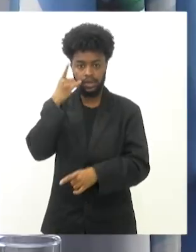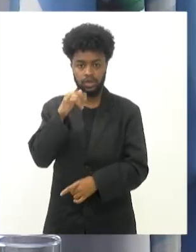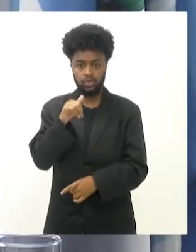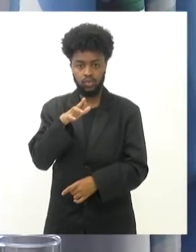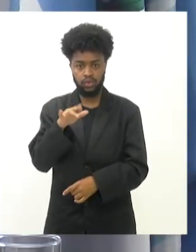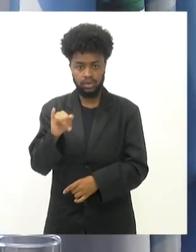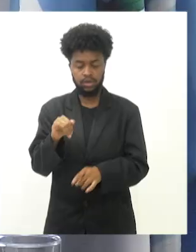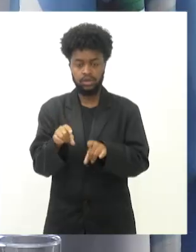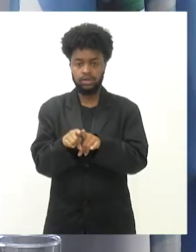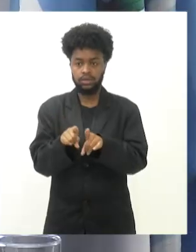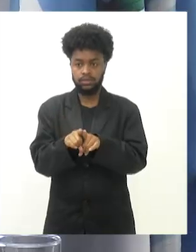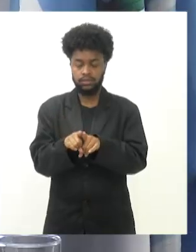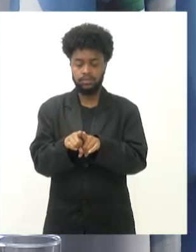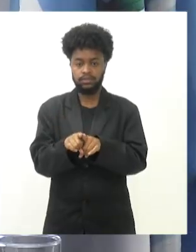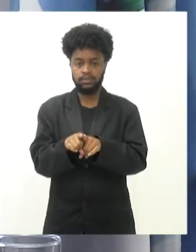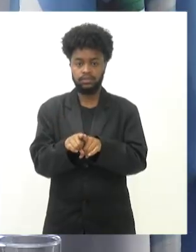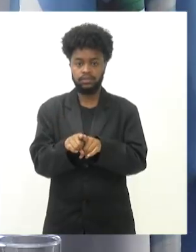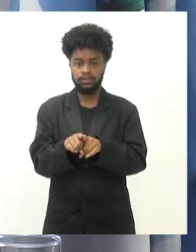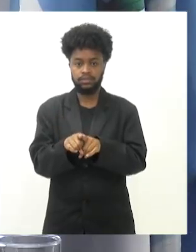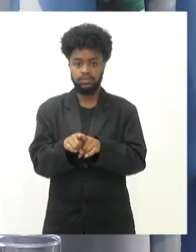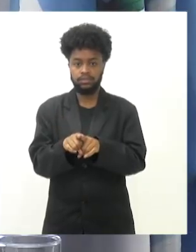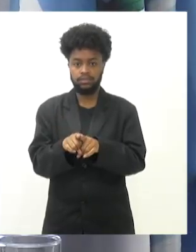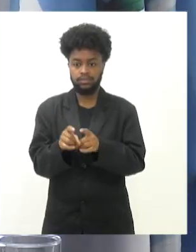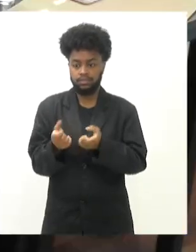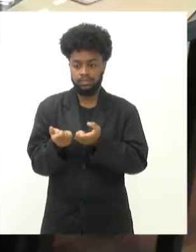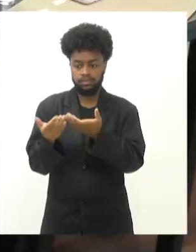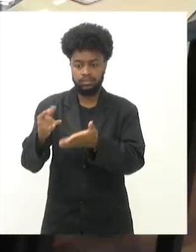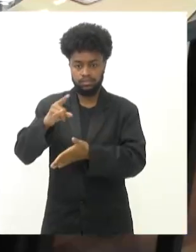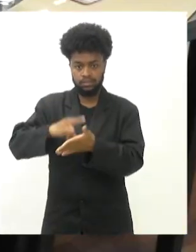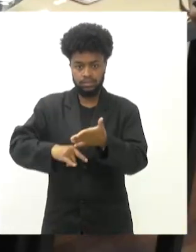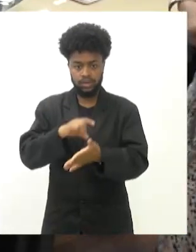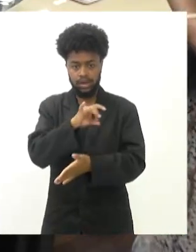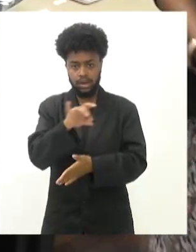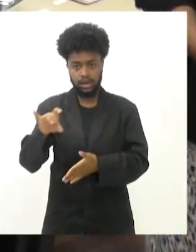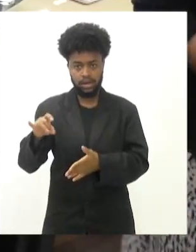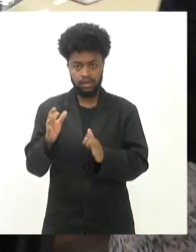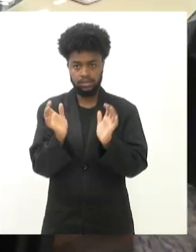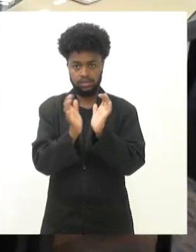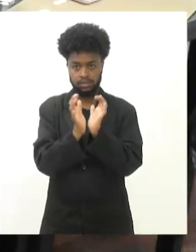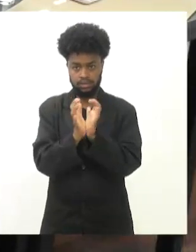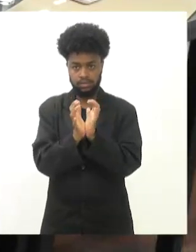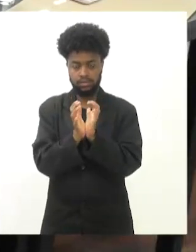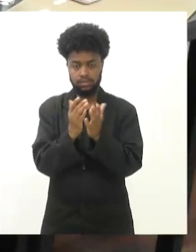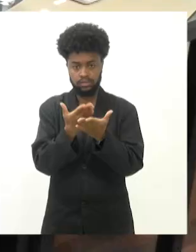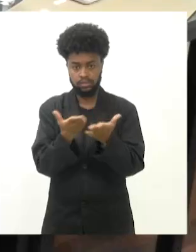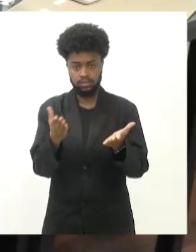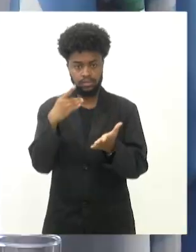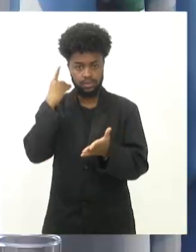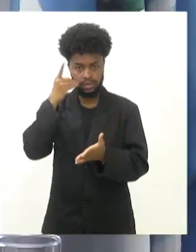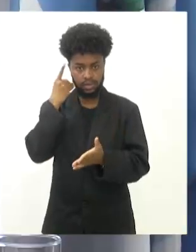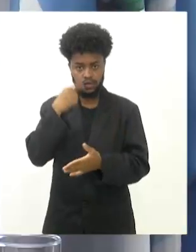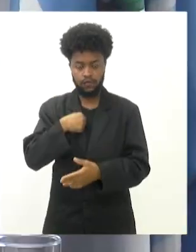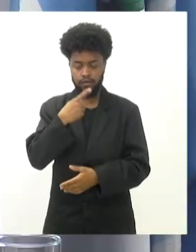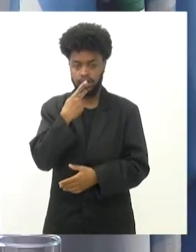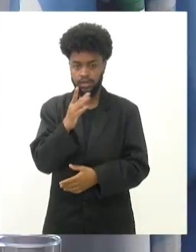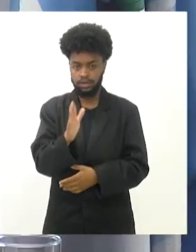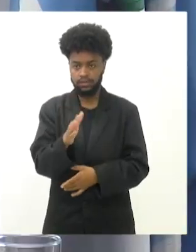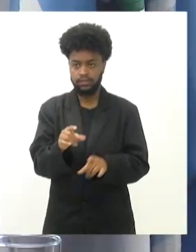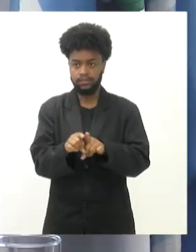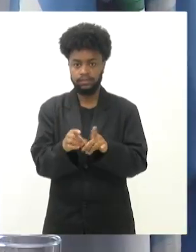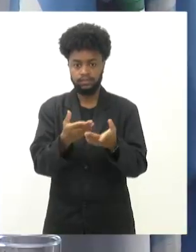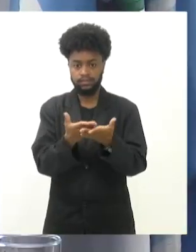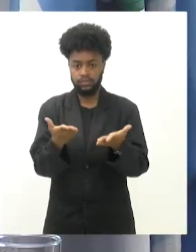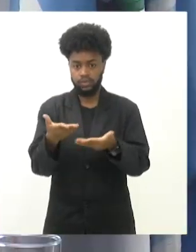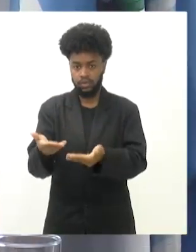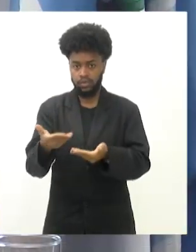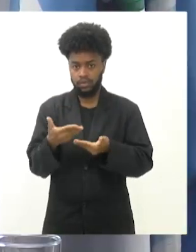também o primeiro bloco de documentos aos gabinetes dos excelentíssimos deputados citados e todos